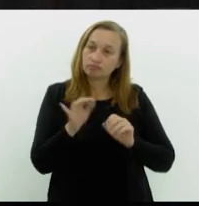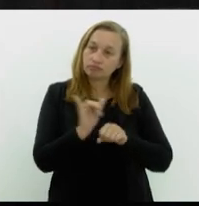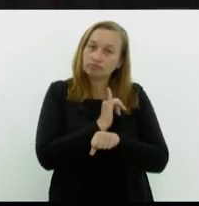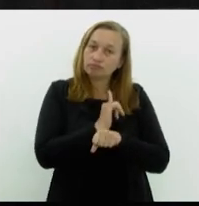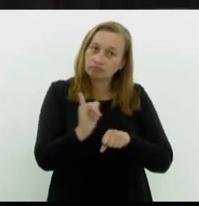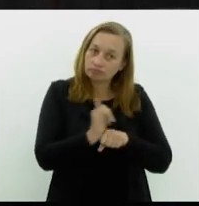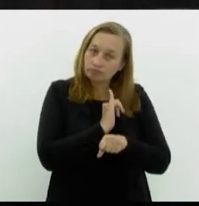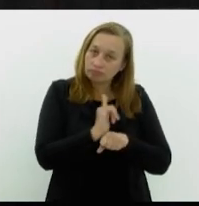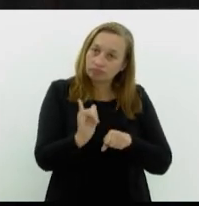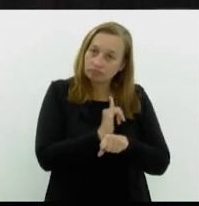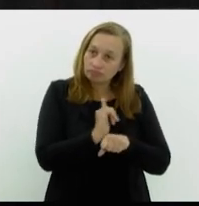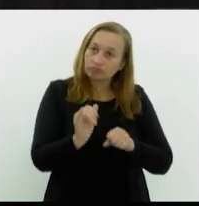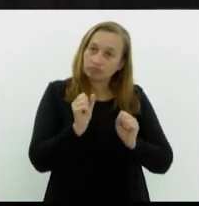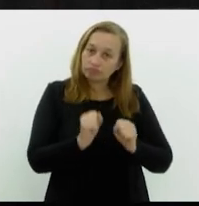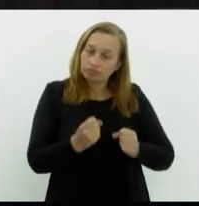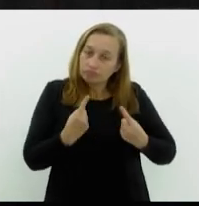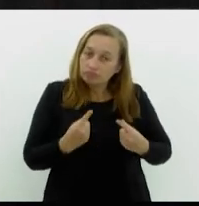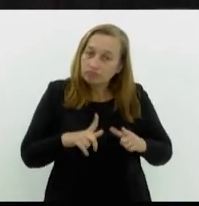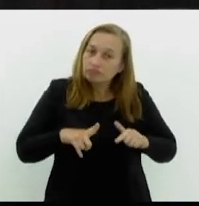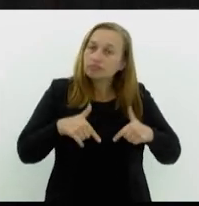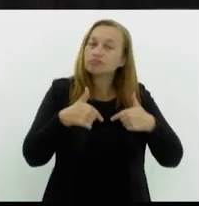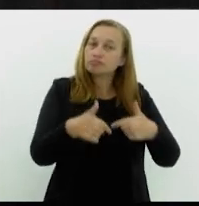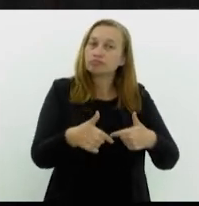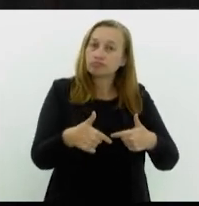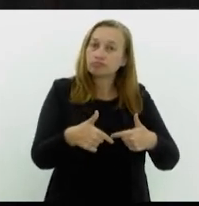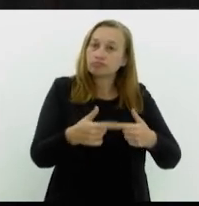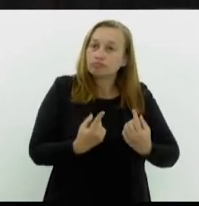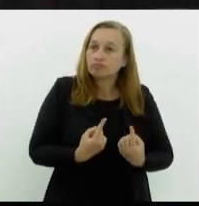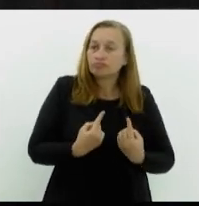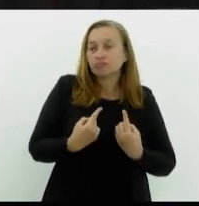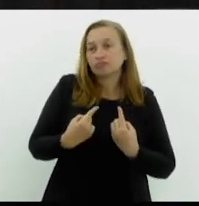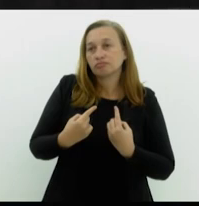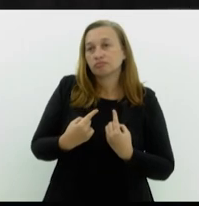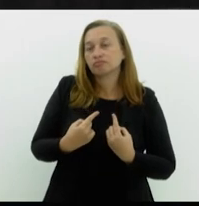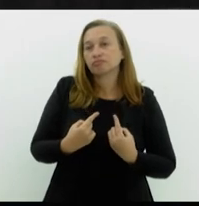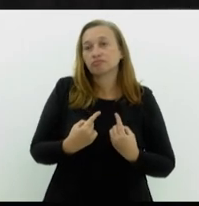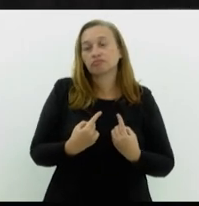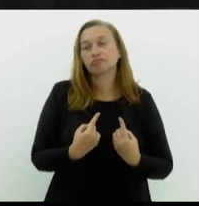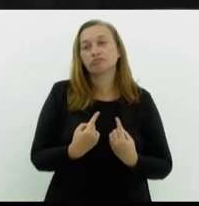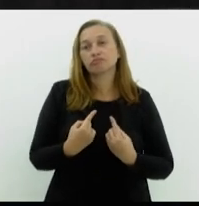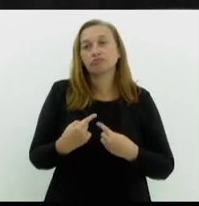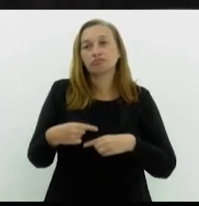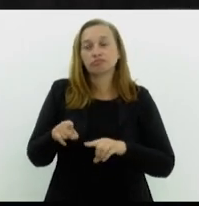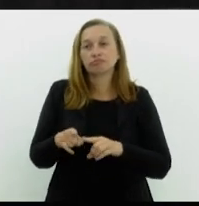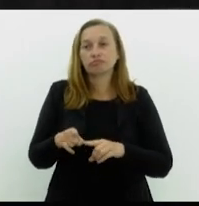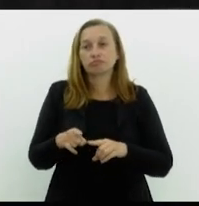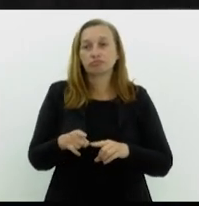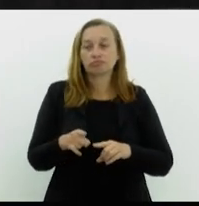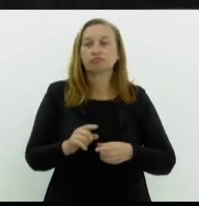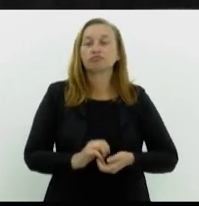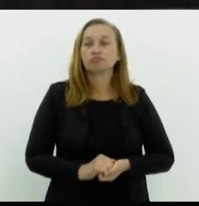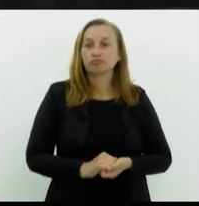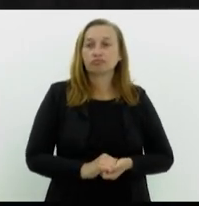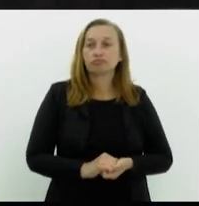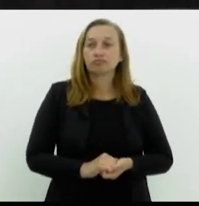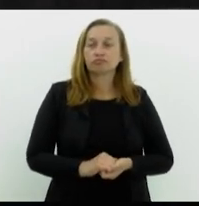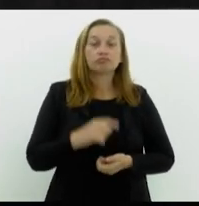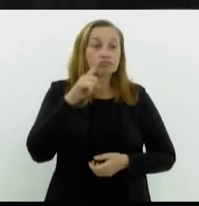fazer frente a esses investimentos de vulto que as nossas